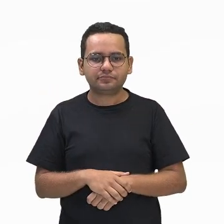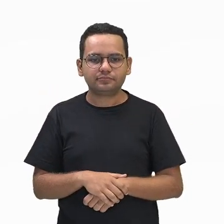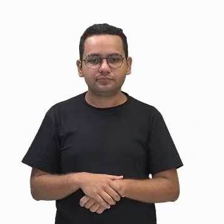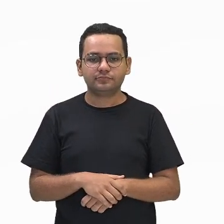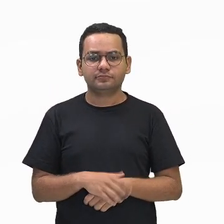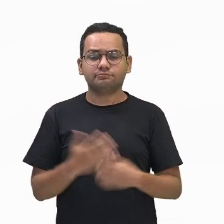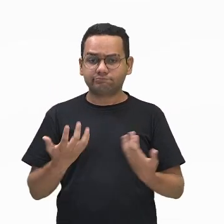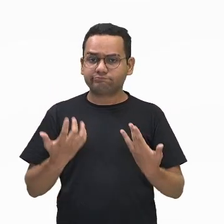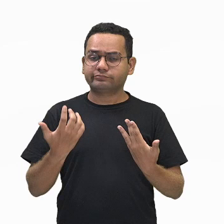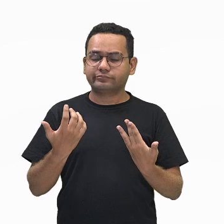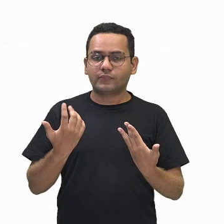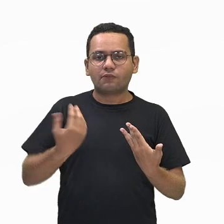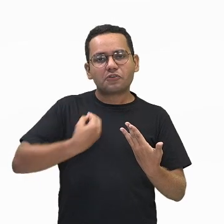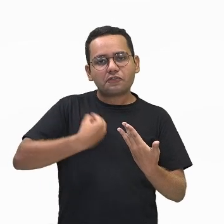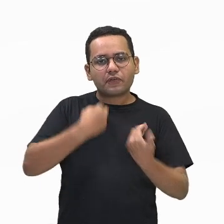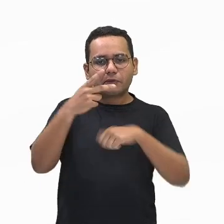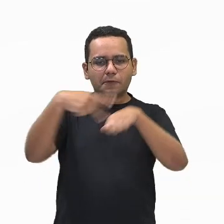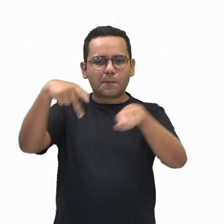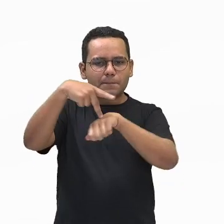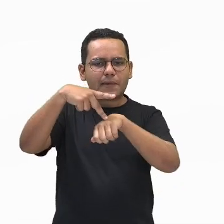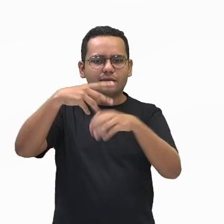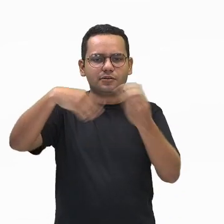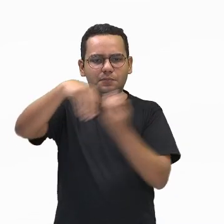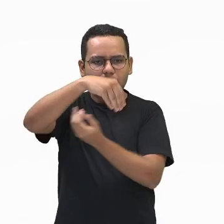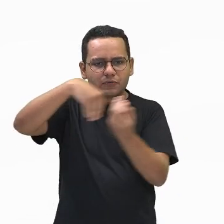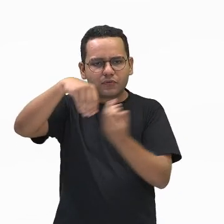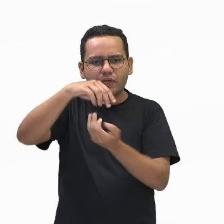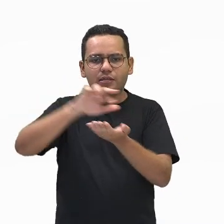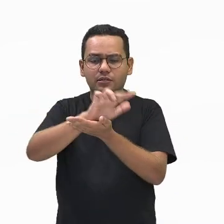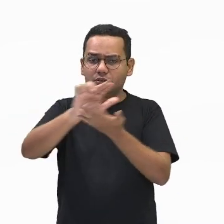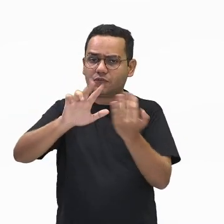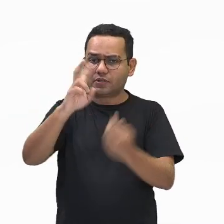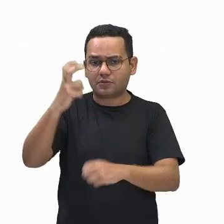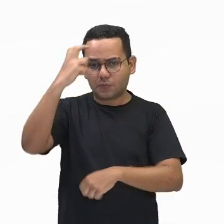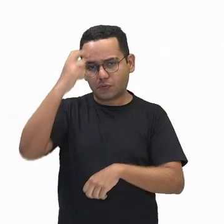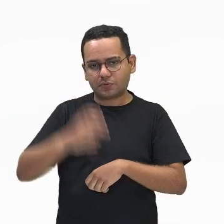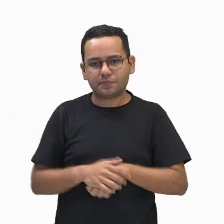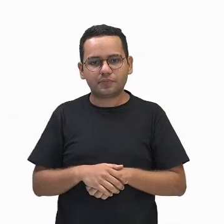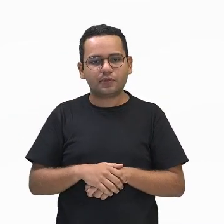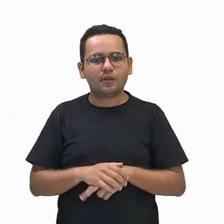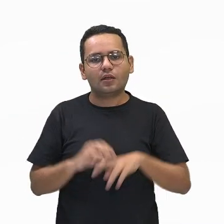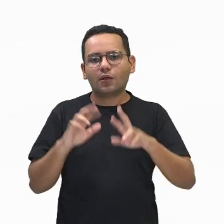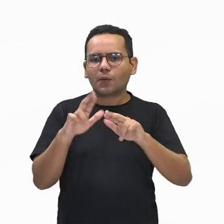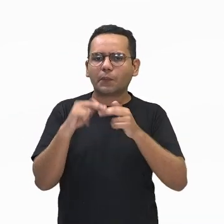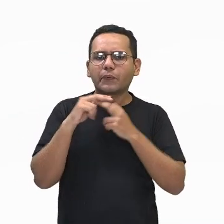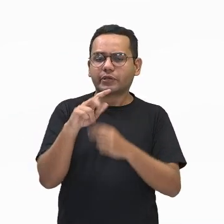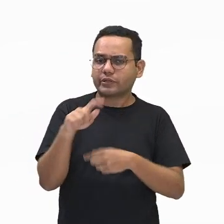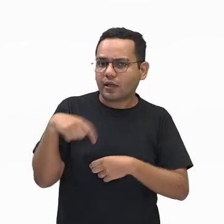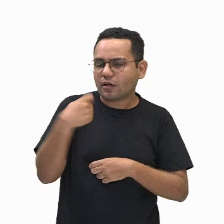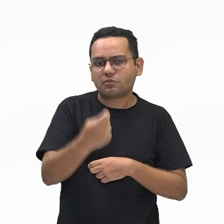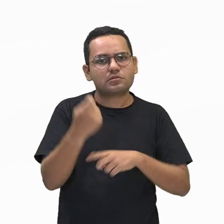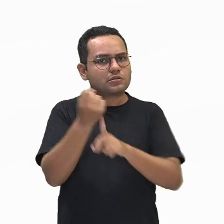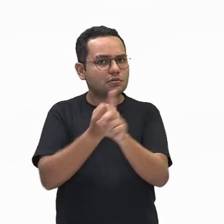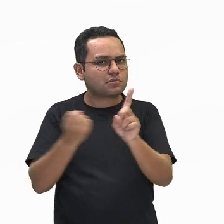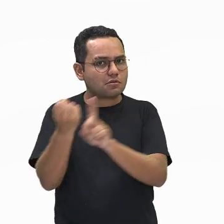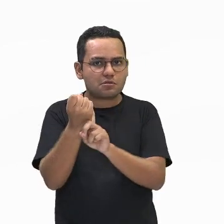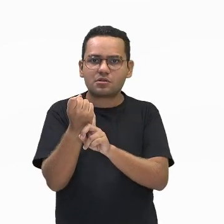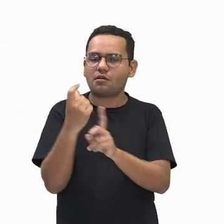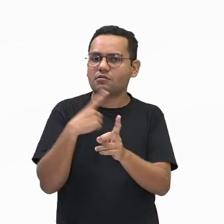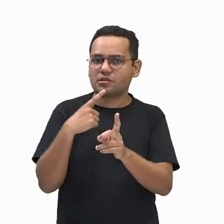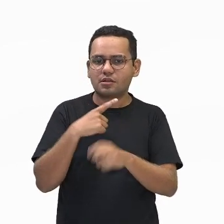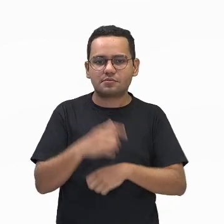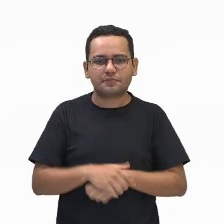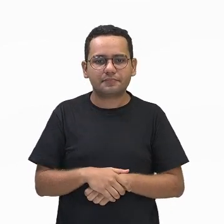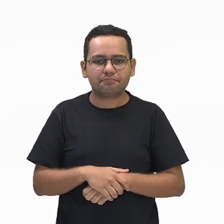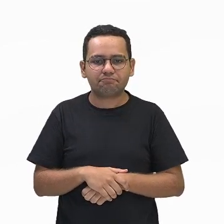país miscigenado e com muitas culturas diversas. Isso se traduz em todos os aspectos da sociedade. Portanto,